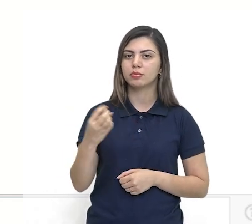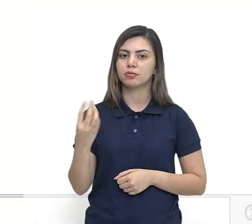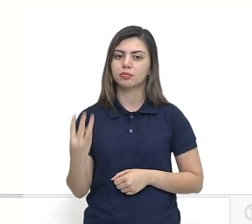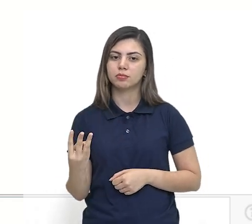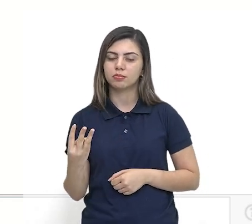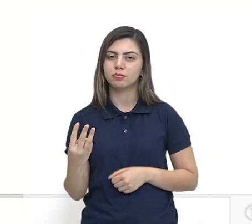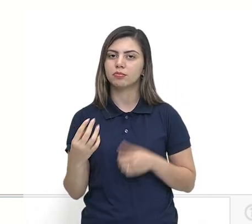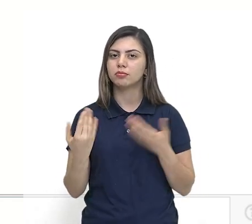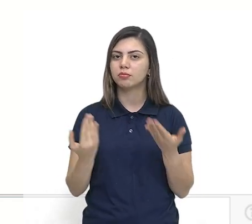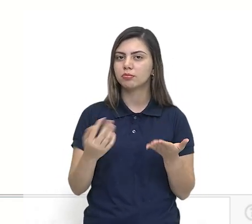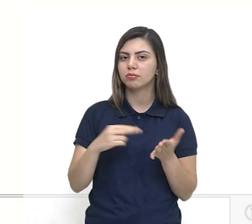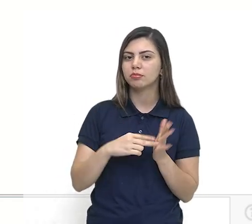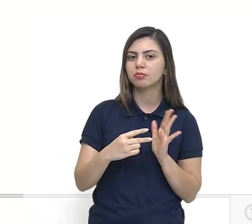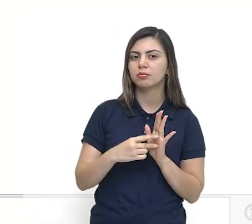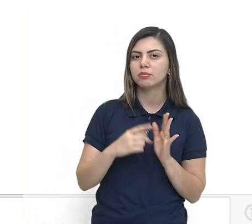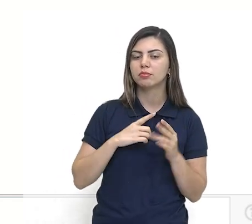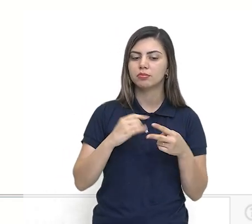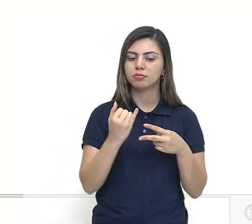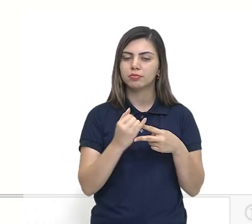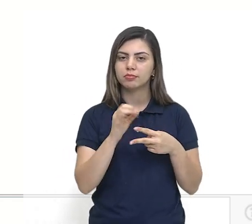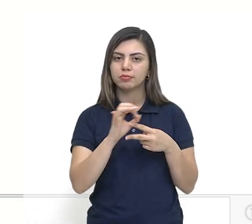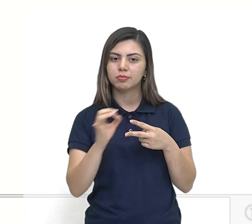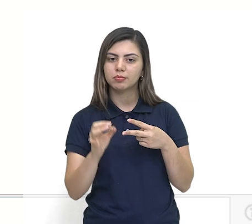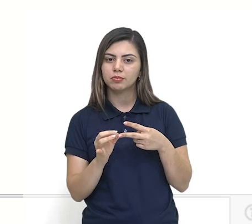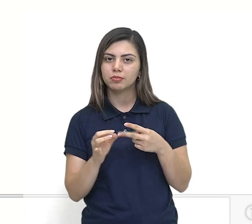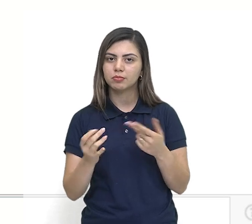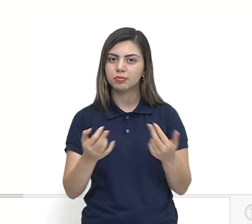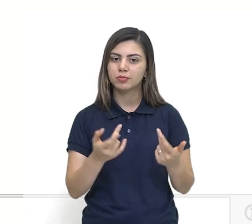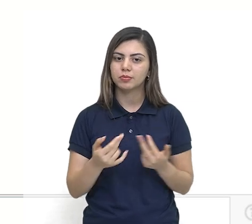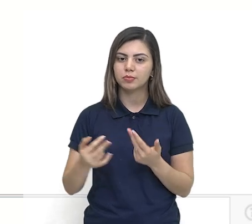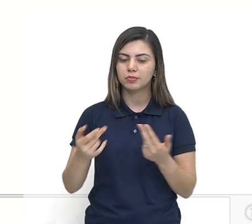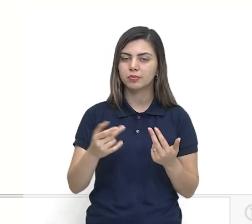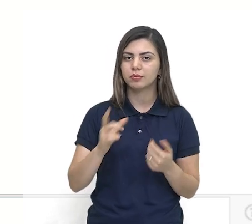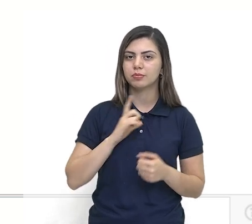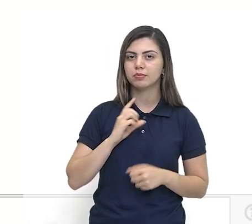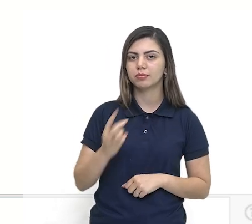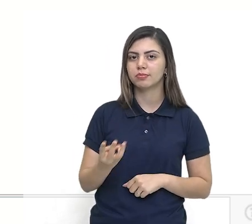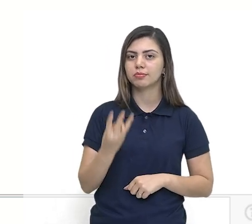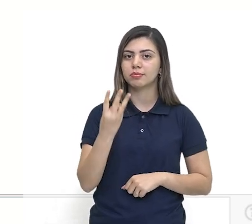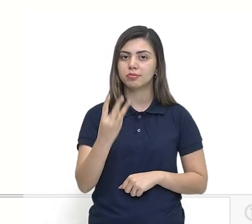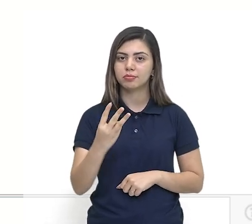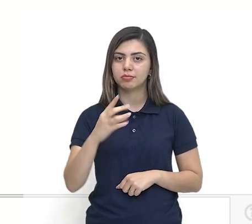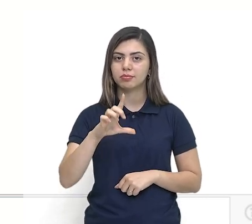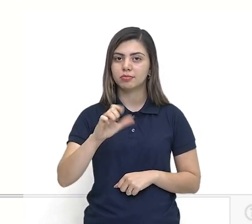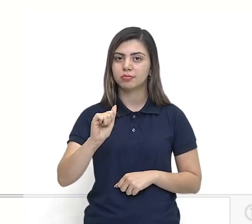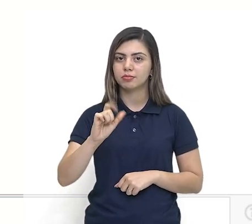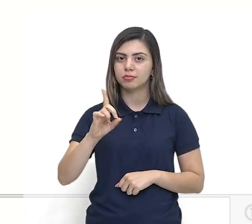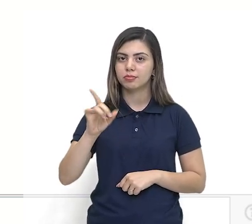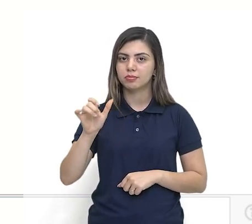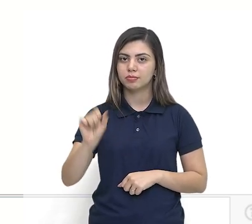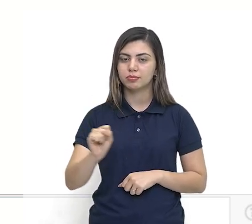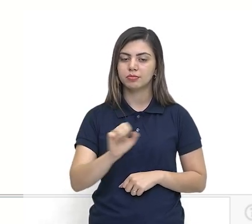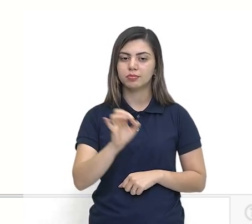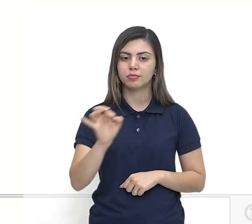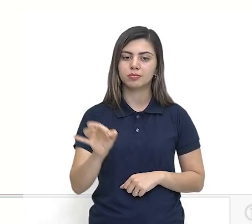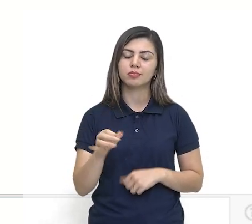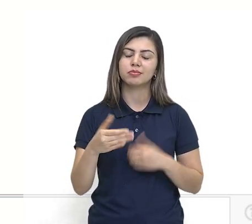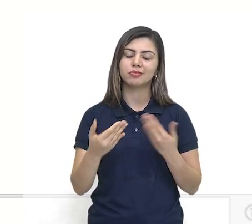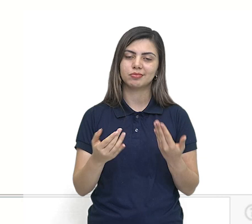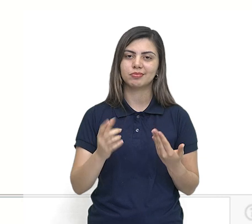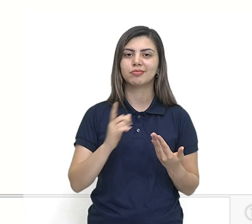polígono regular, certo? Com 3 lados, tá? Então, nós temos o quê?